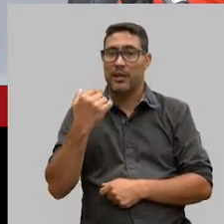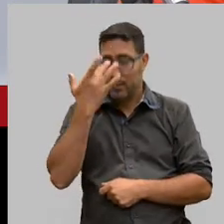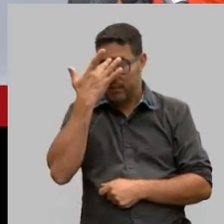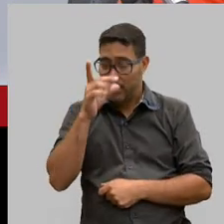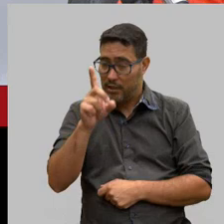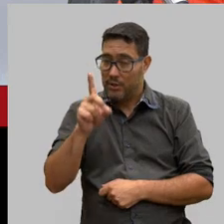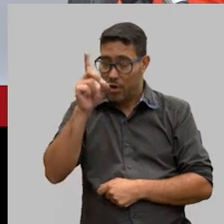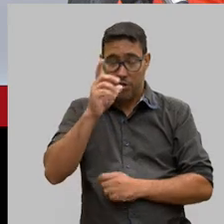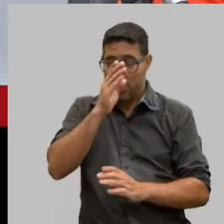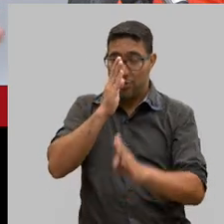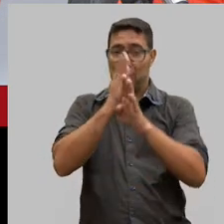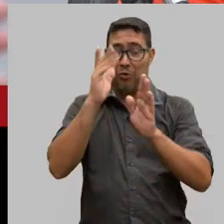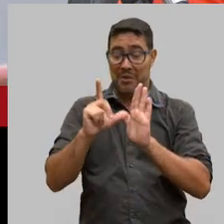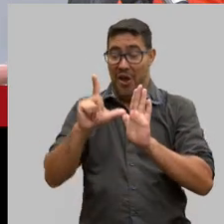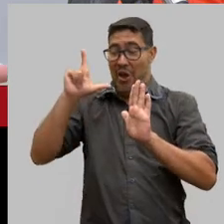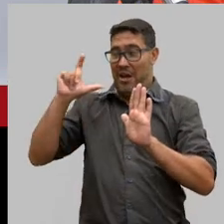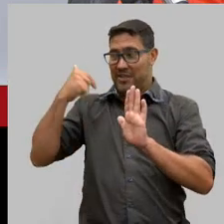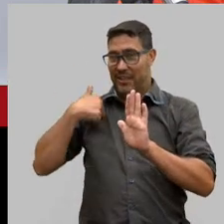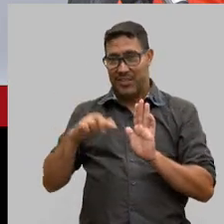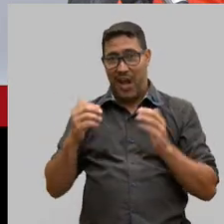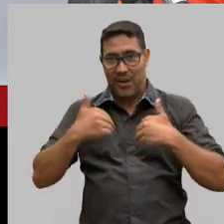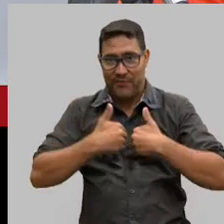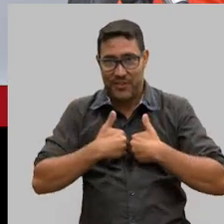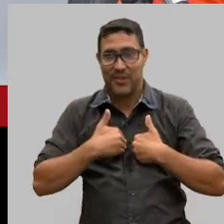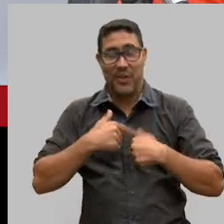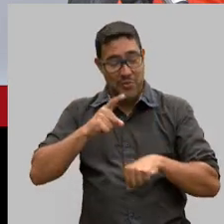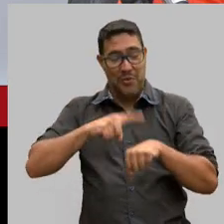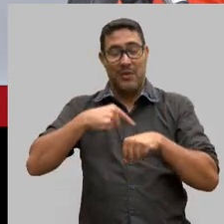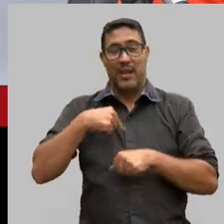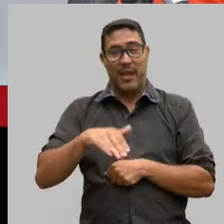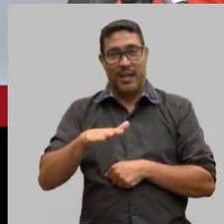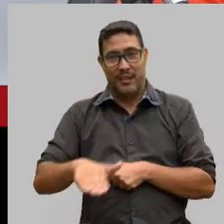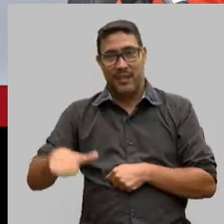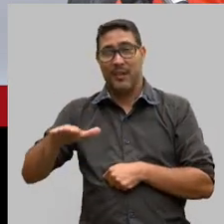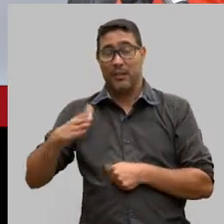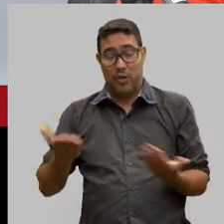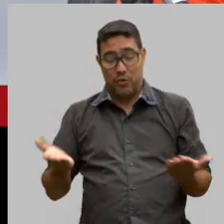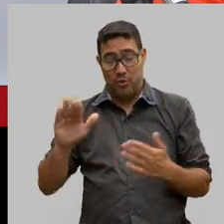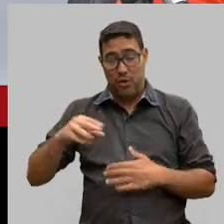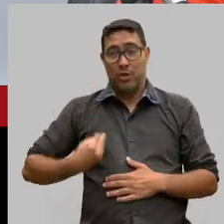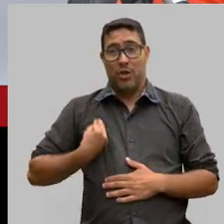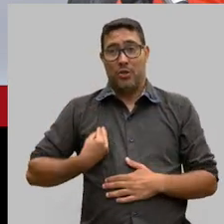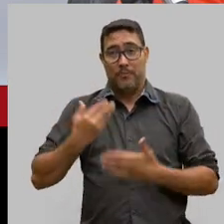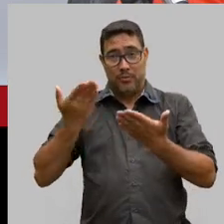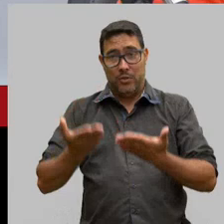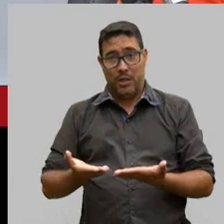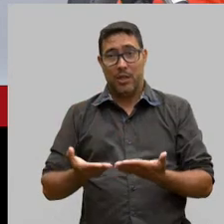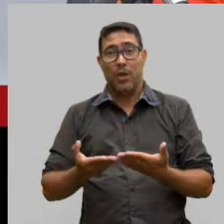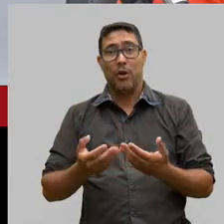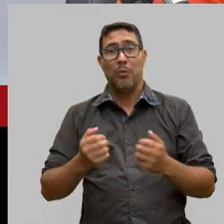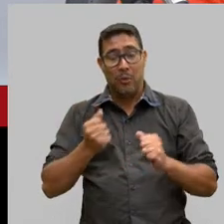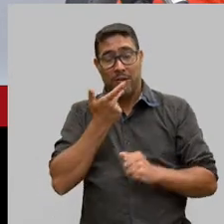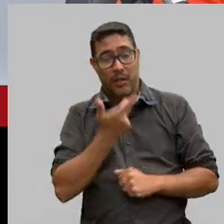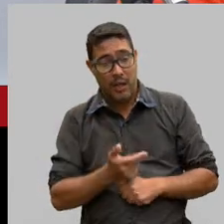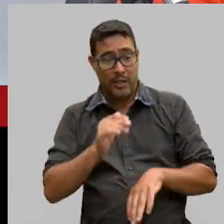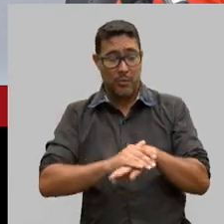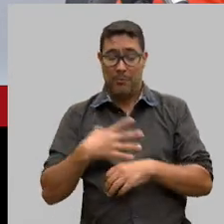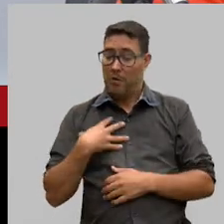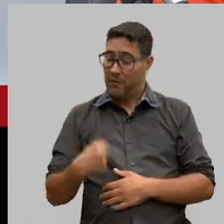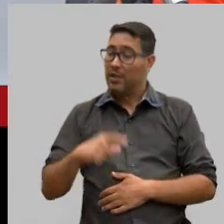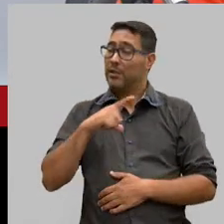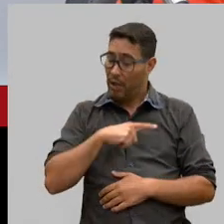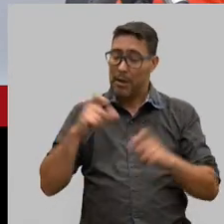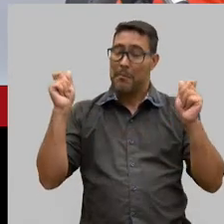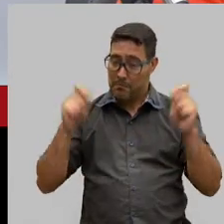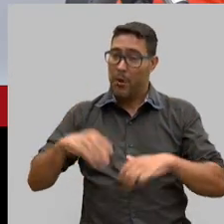descobrirem que a gente era autista na infância de tá aqui hoje e eu poder dizer meu filho tem potencial mas ele não